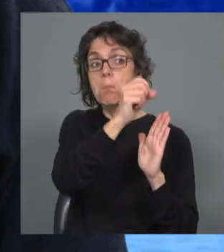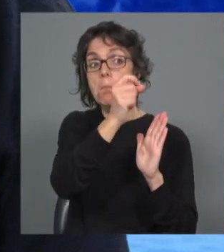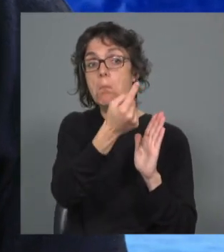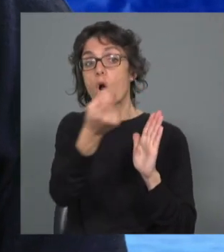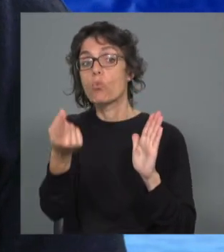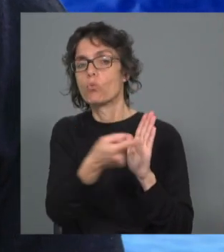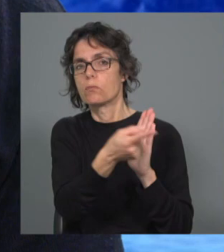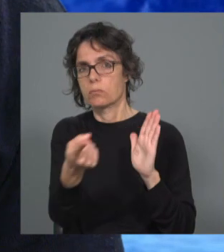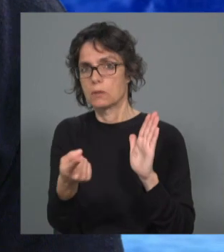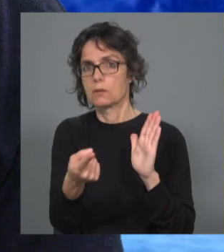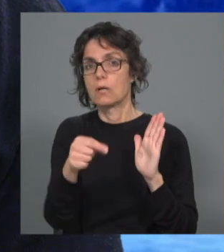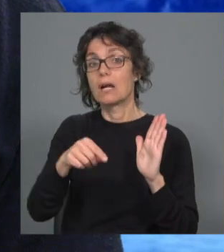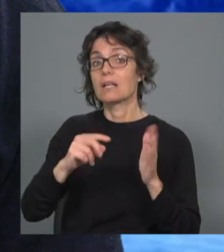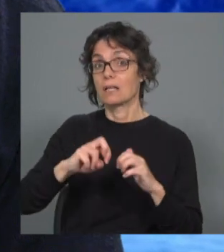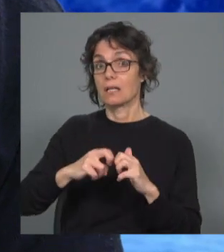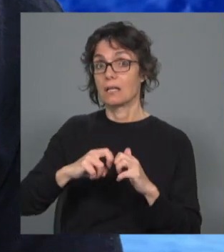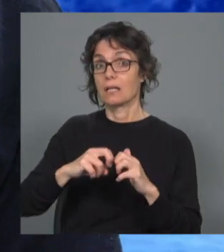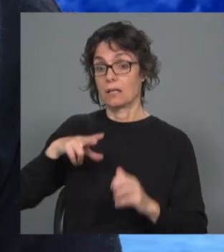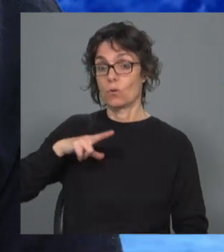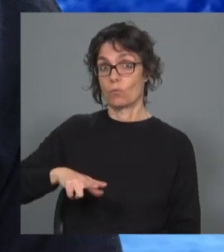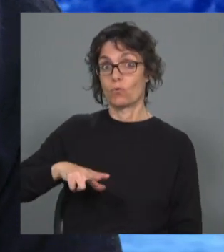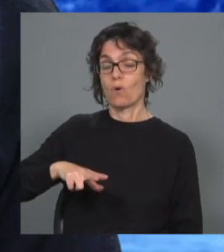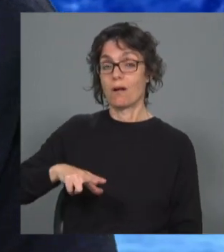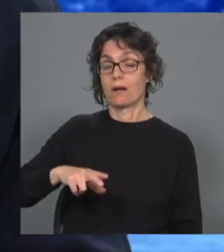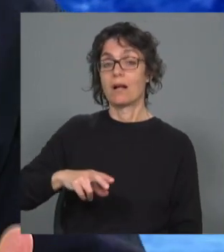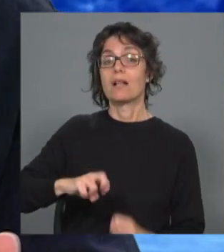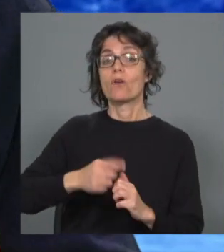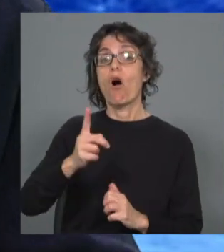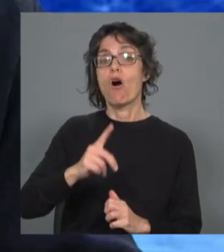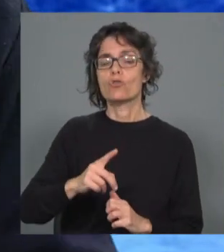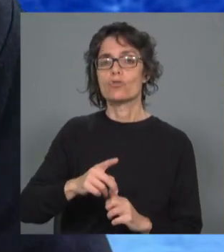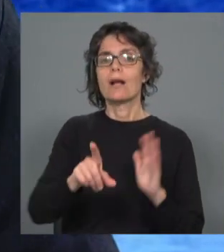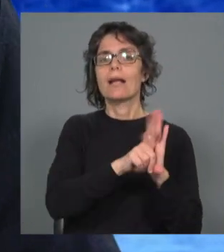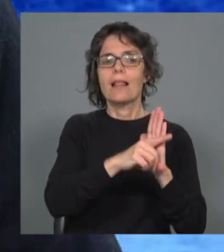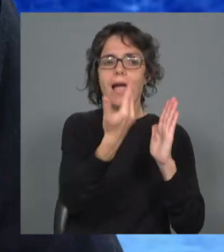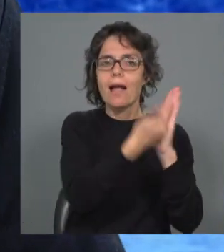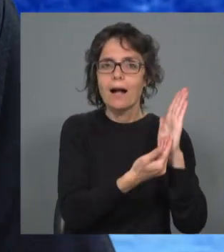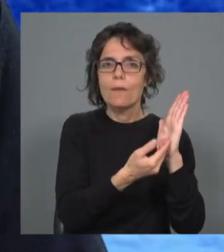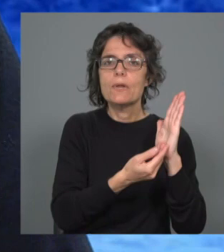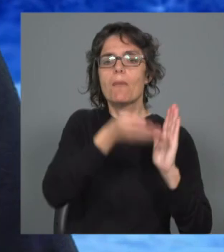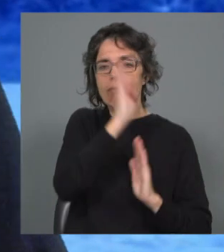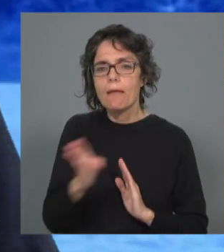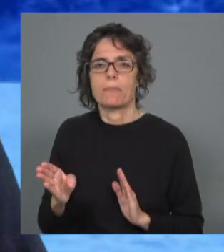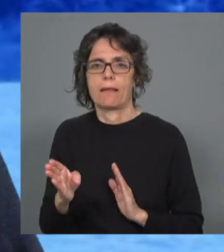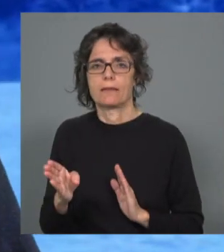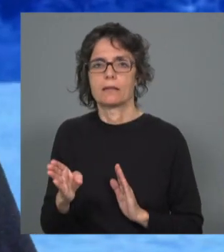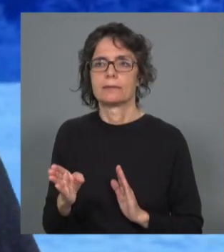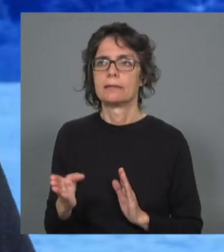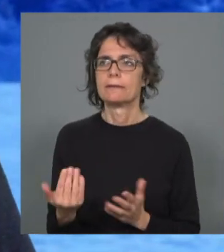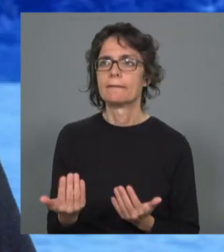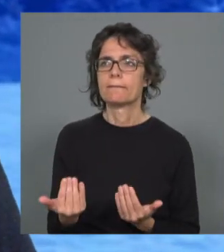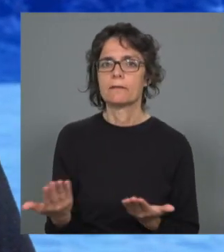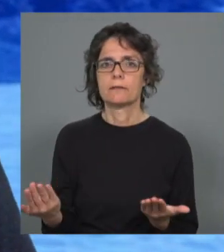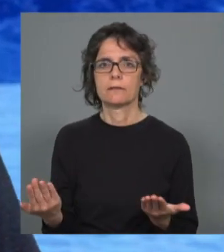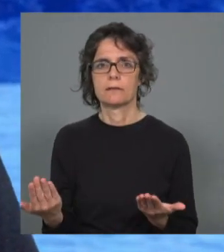a dificuldade que em Portugal há de pôr as leis a ser efetivas. Mas é uma exigência que tem que ser de ambas